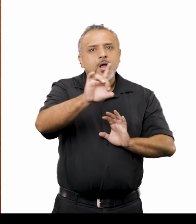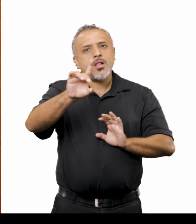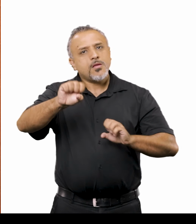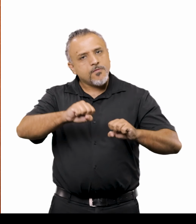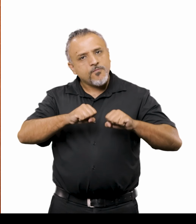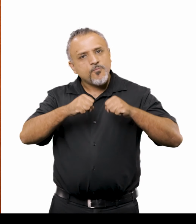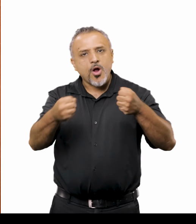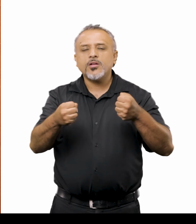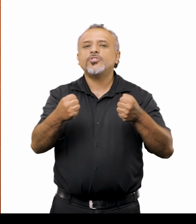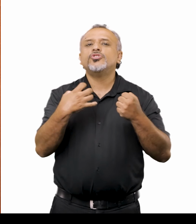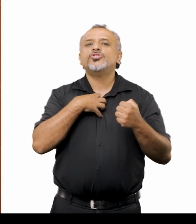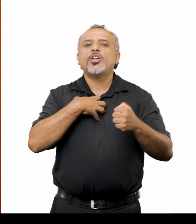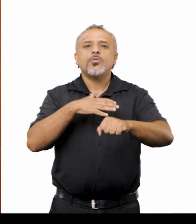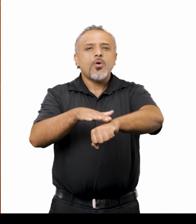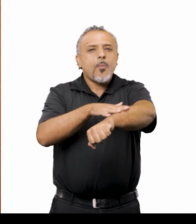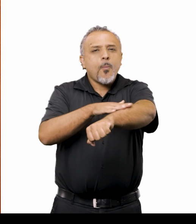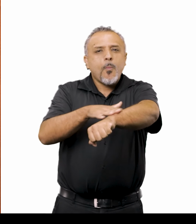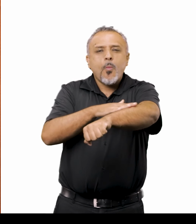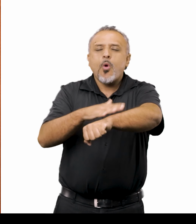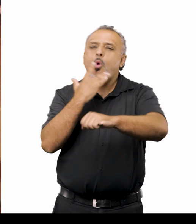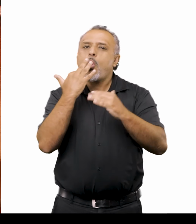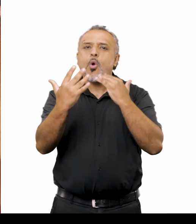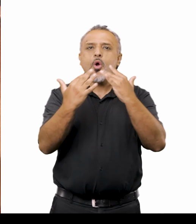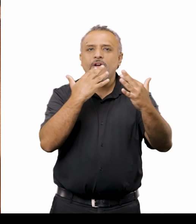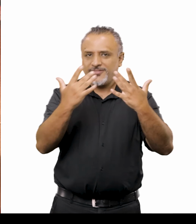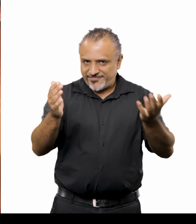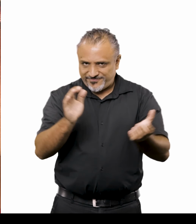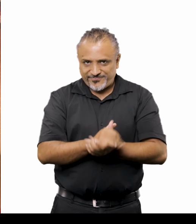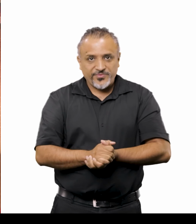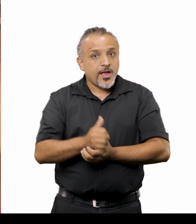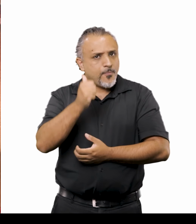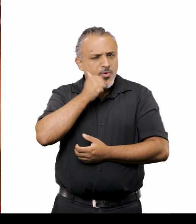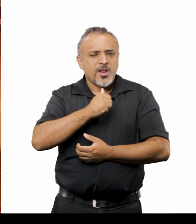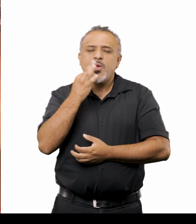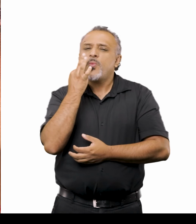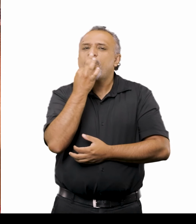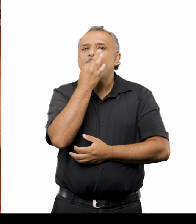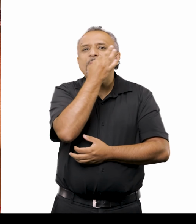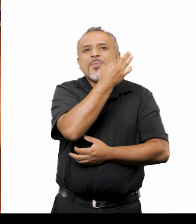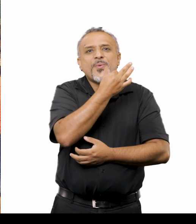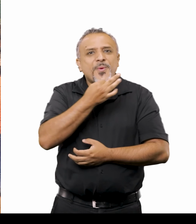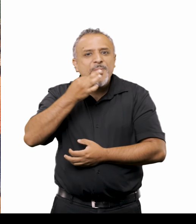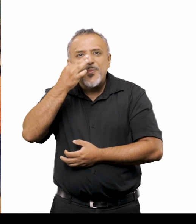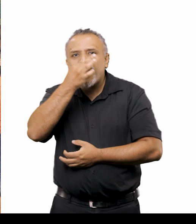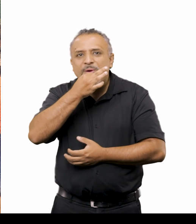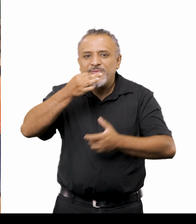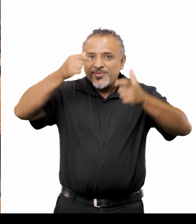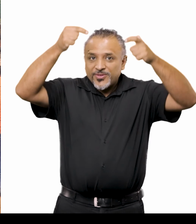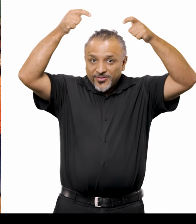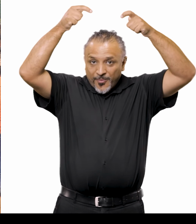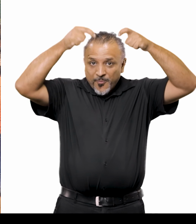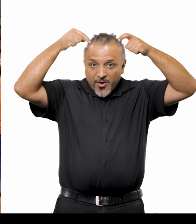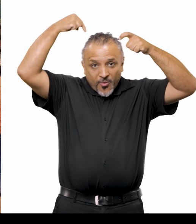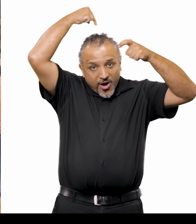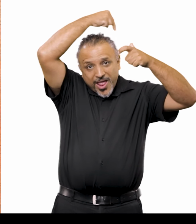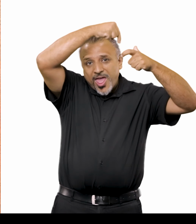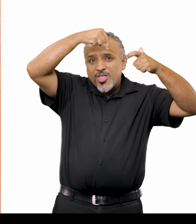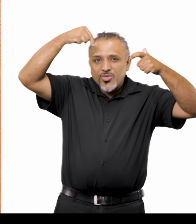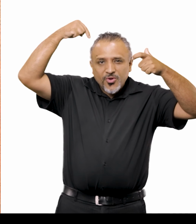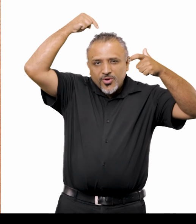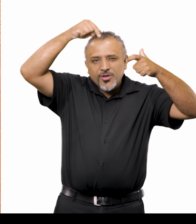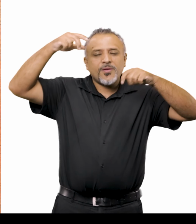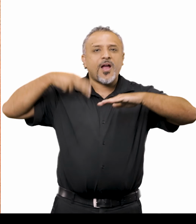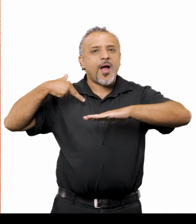também reforçada por seus distintos tons de pele. As moças estão maquiadas com batom e usam chapéus